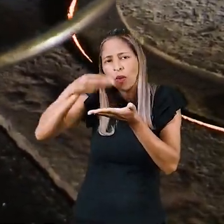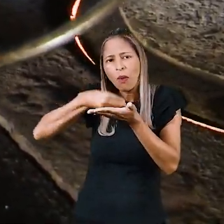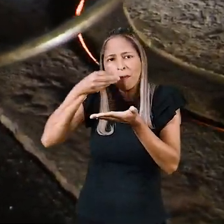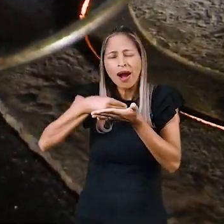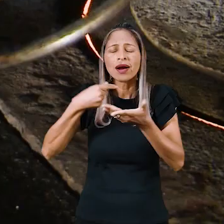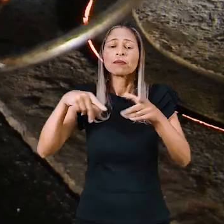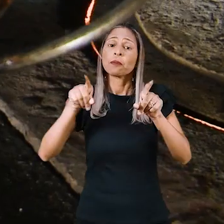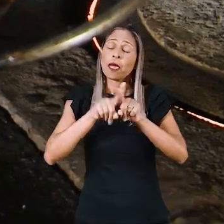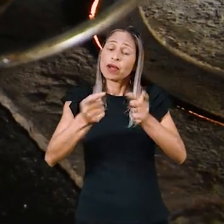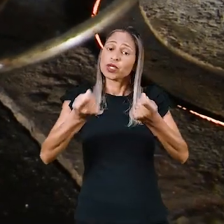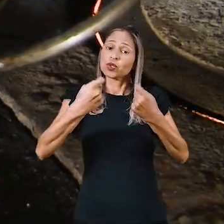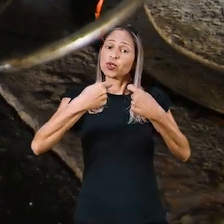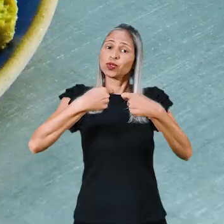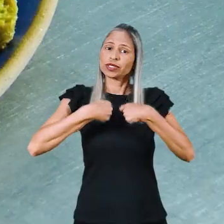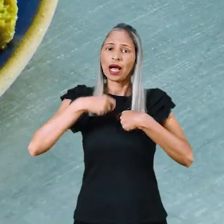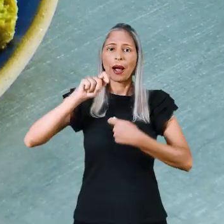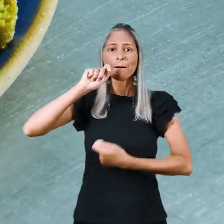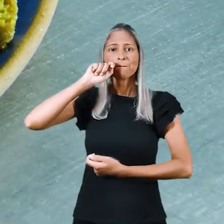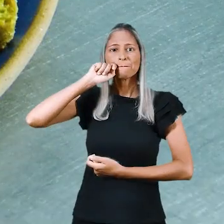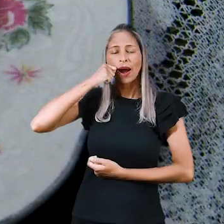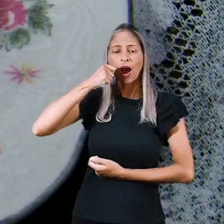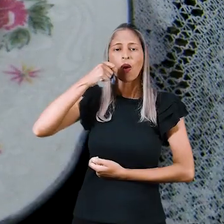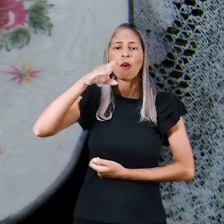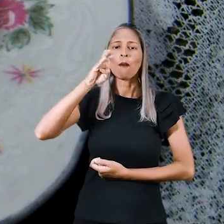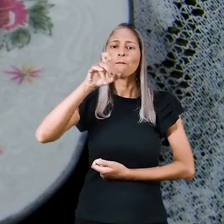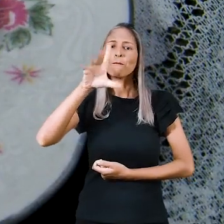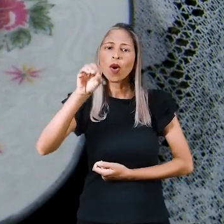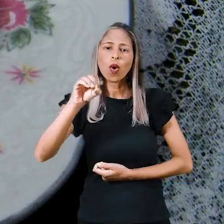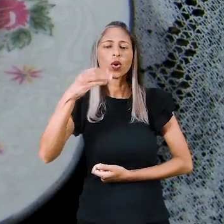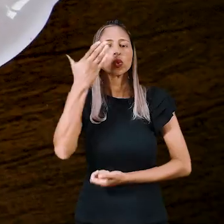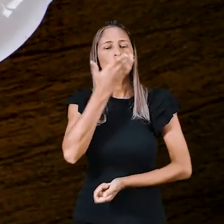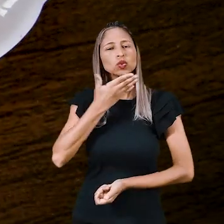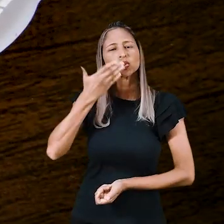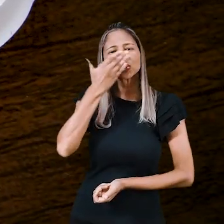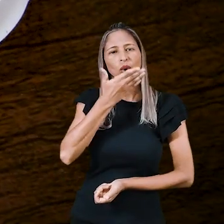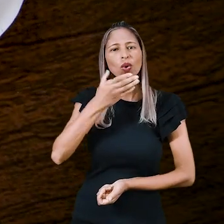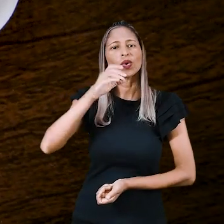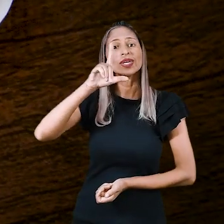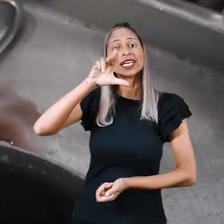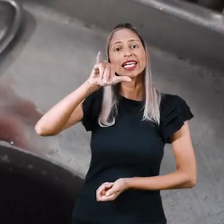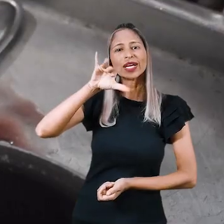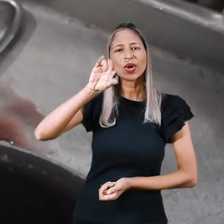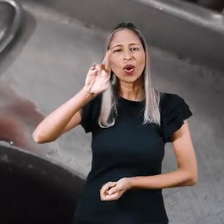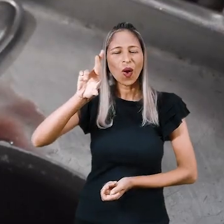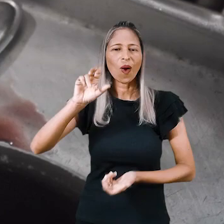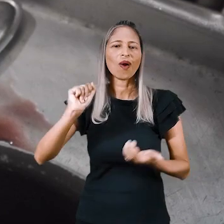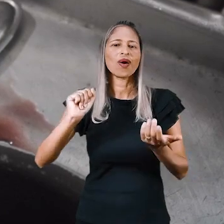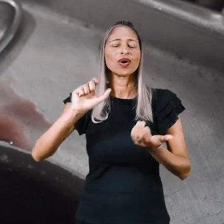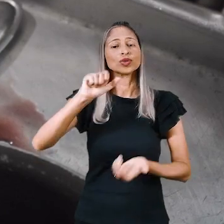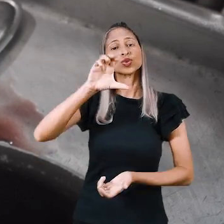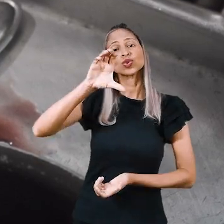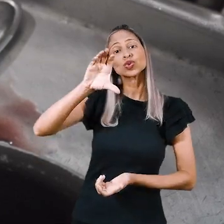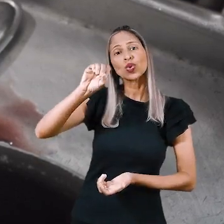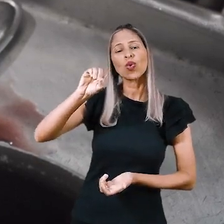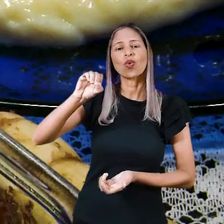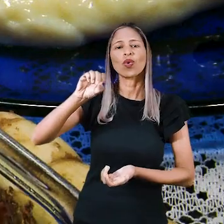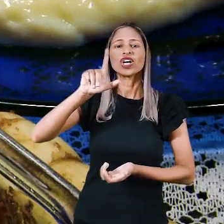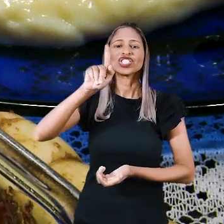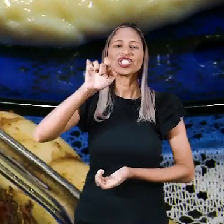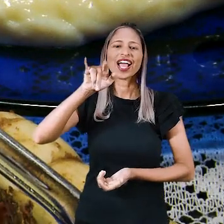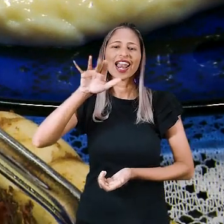ensopados, mas pode nos proporcionar pães, bolos, doces, licores,